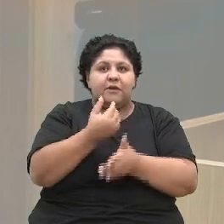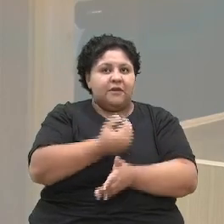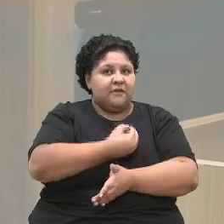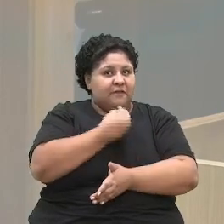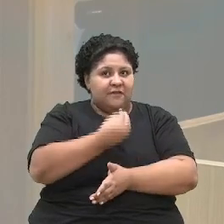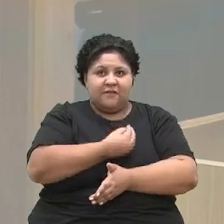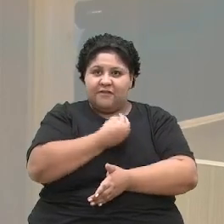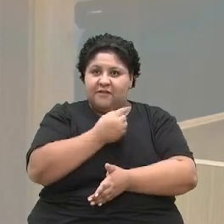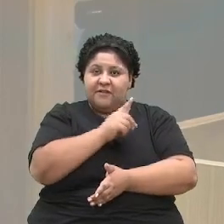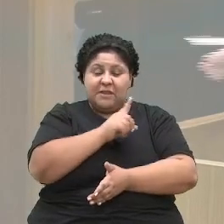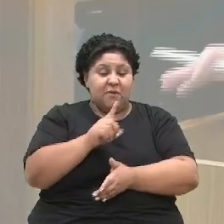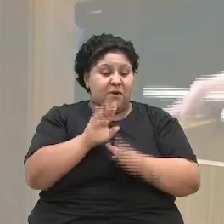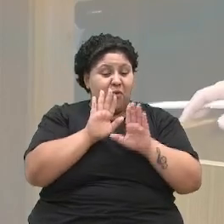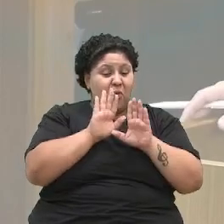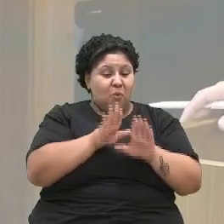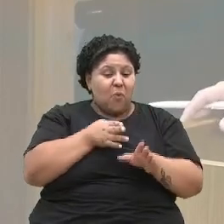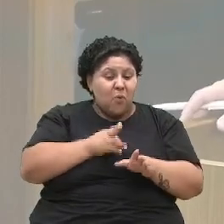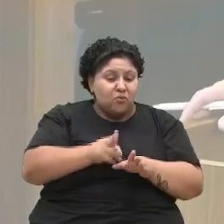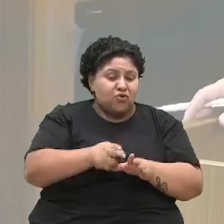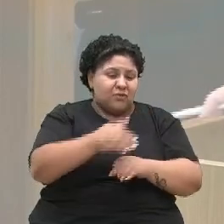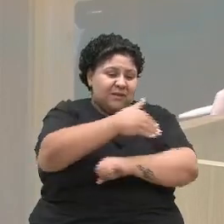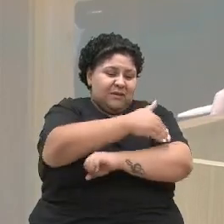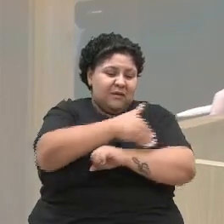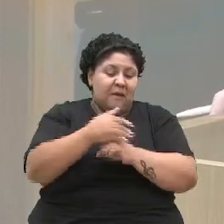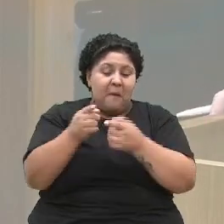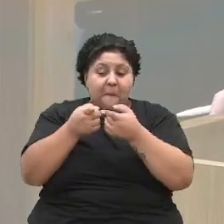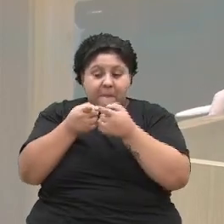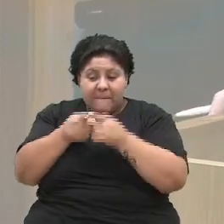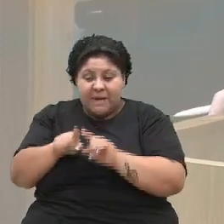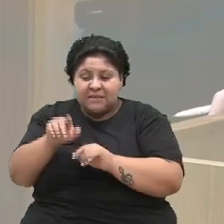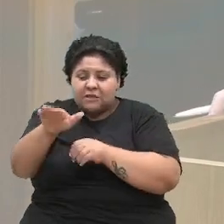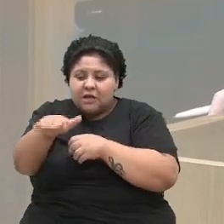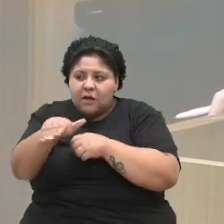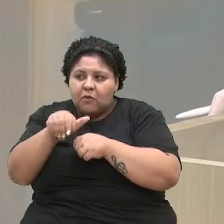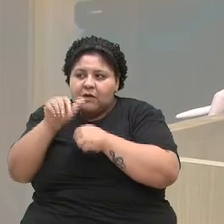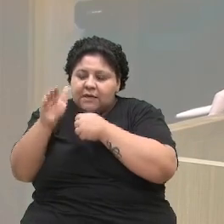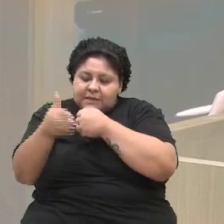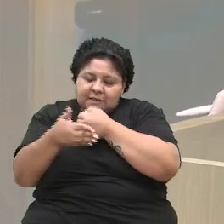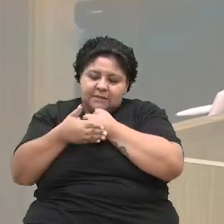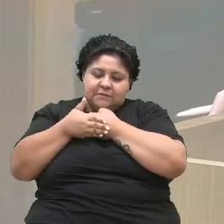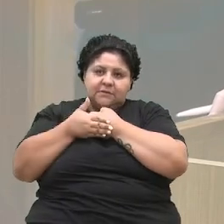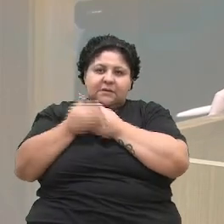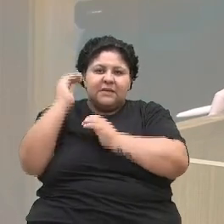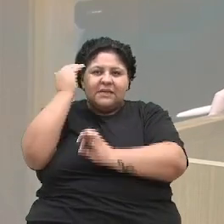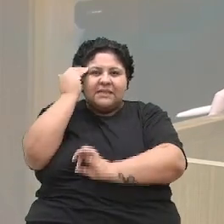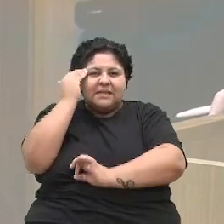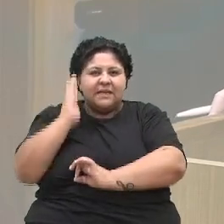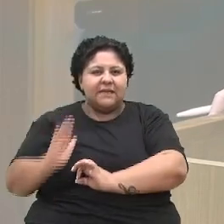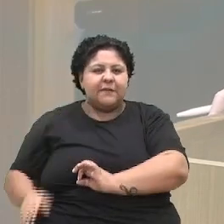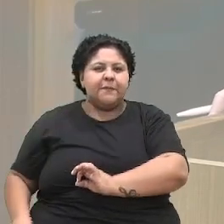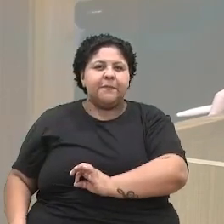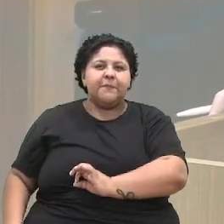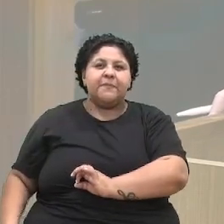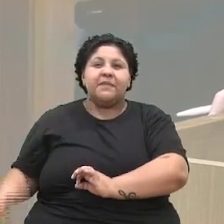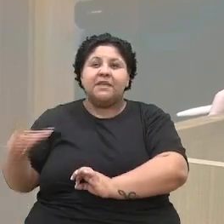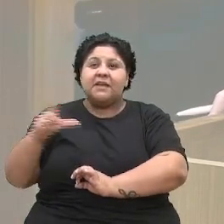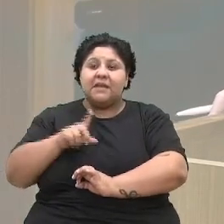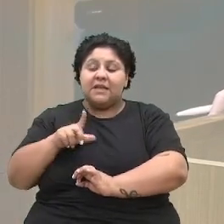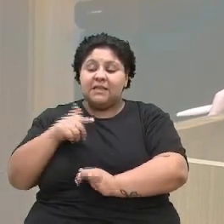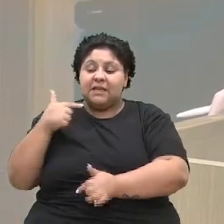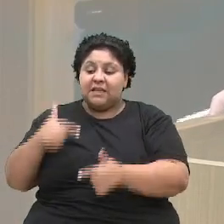é permanecer nas ruas, mas é elas serem acolhidas, de elas entenderem que existem